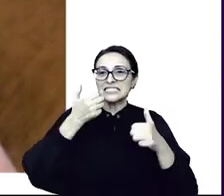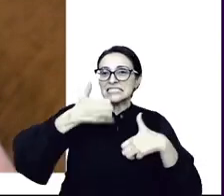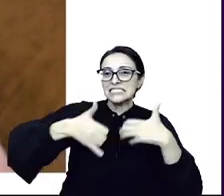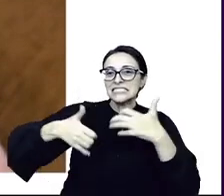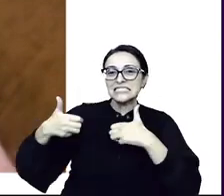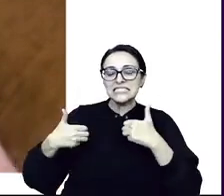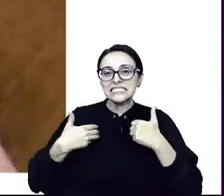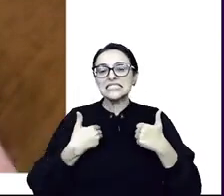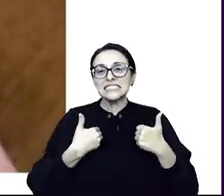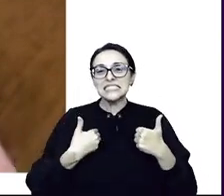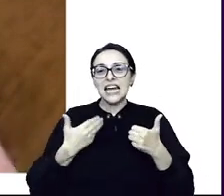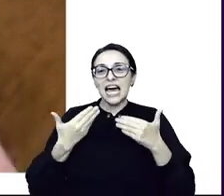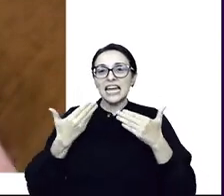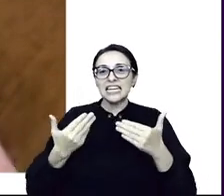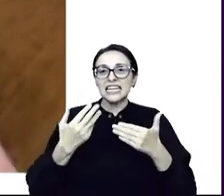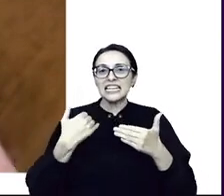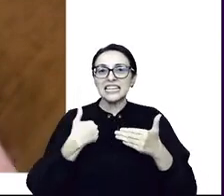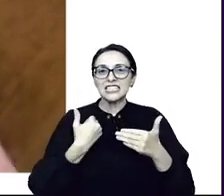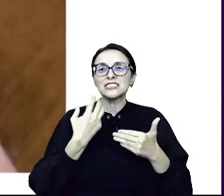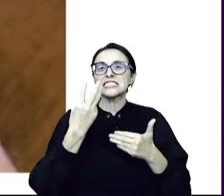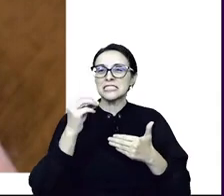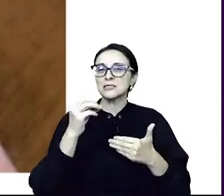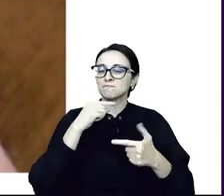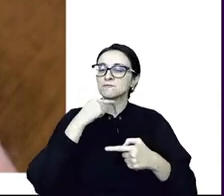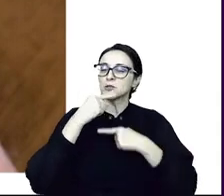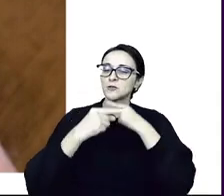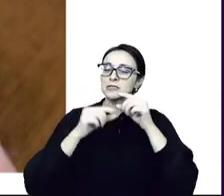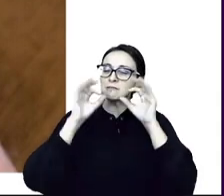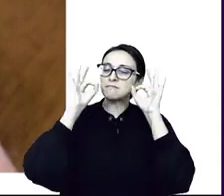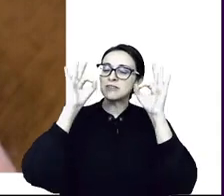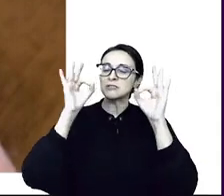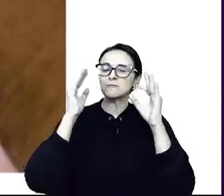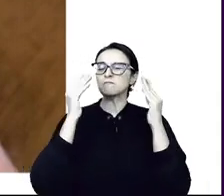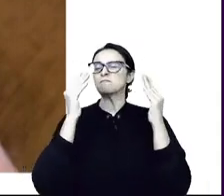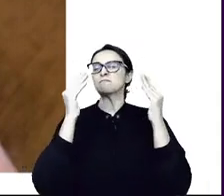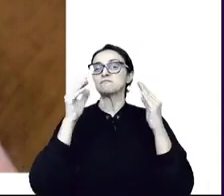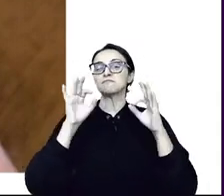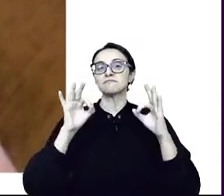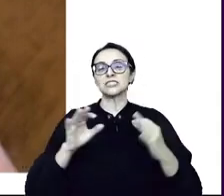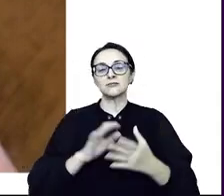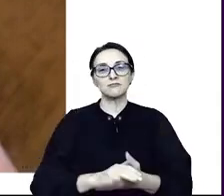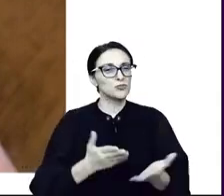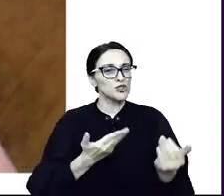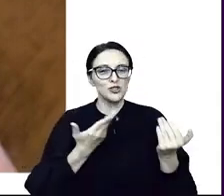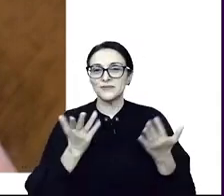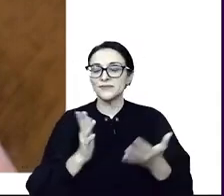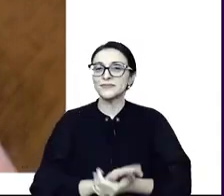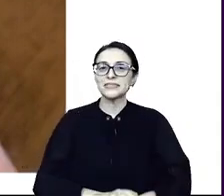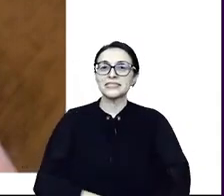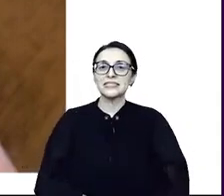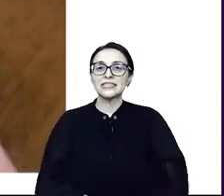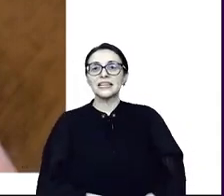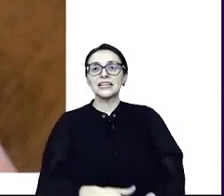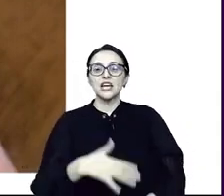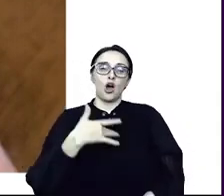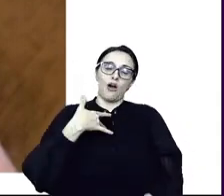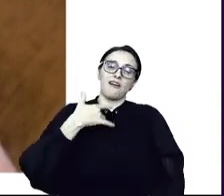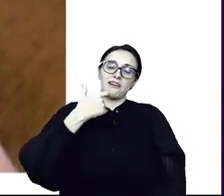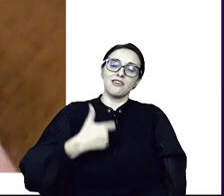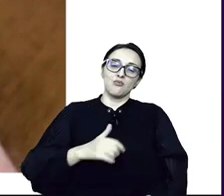mas ali com 30 anos eu tenho dúvida, Nicola. Geralmente é um caso muito difícil. Zanda Glenoide. Olha, eu